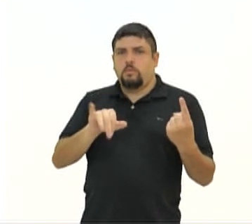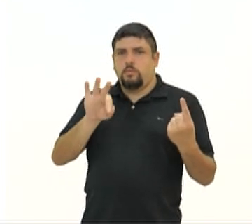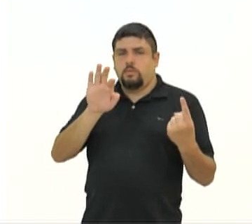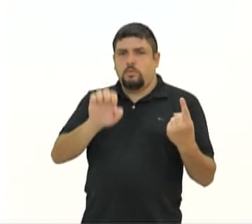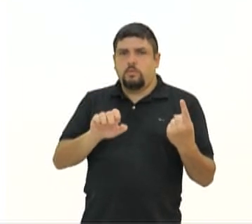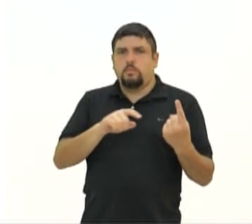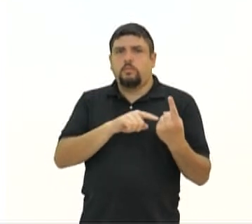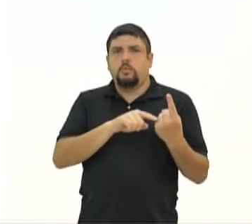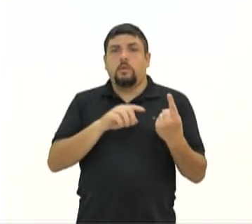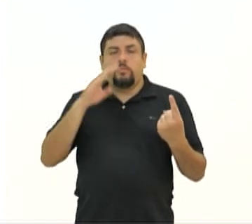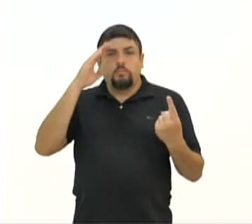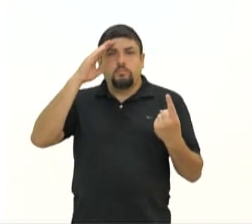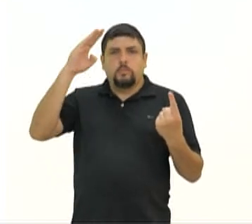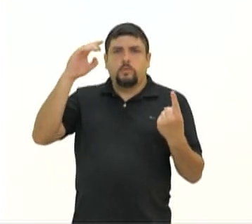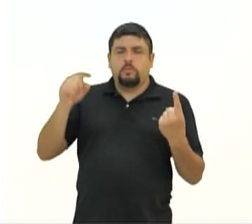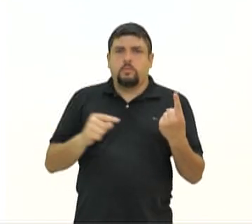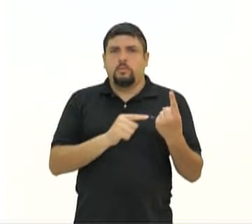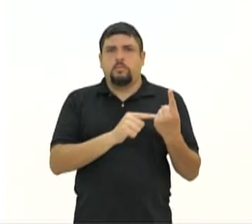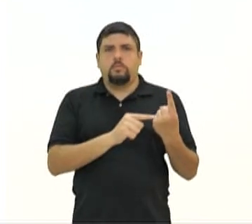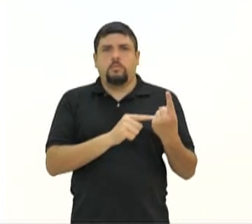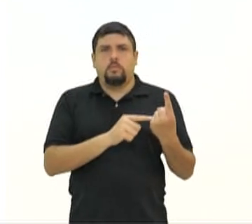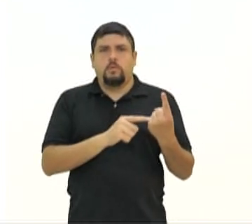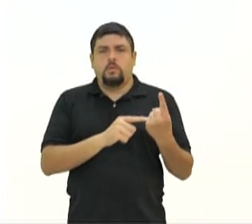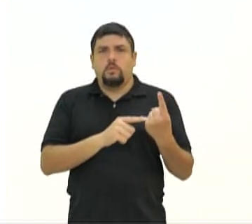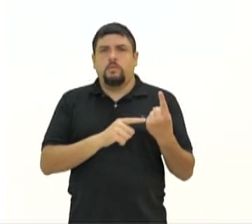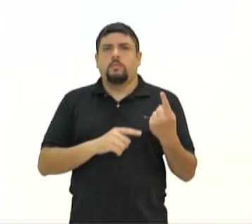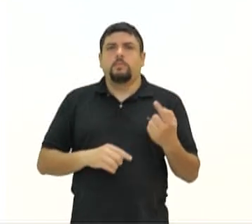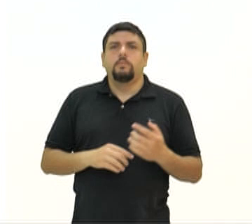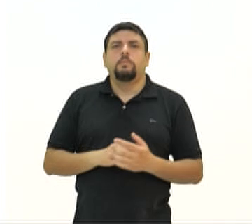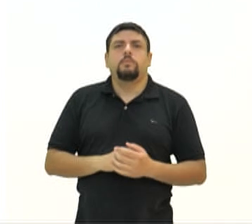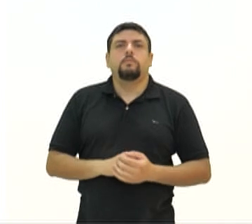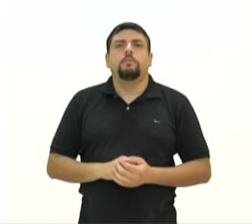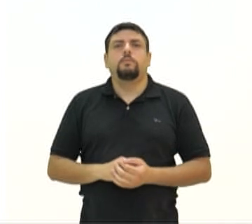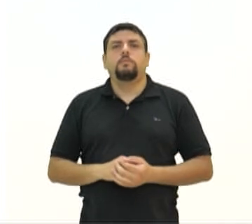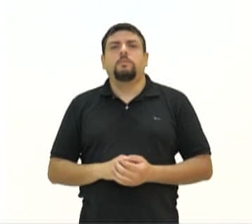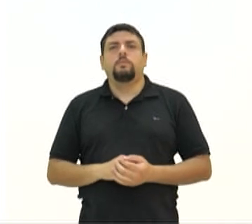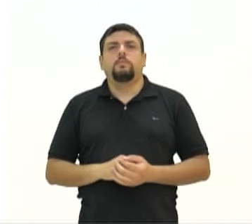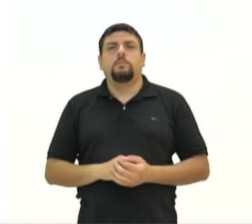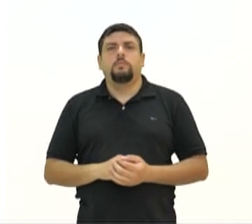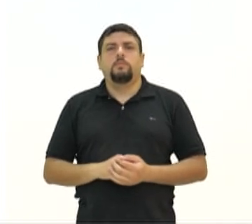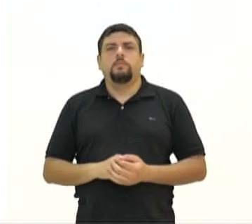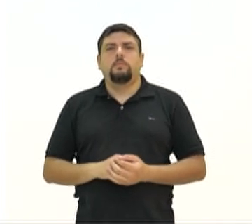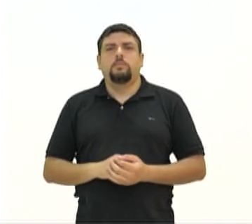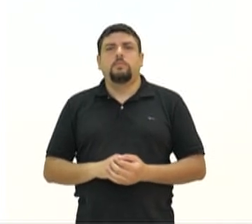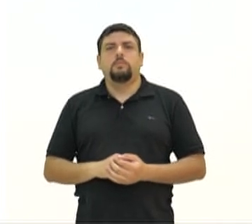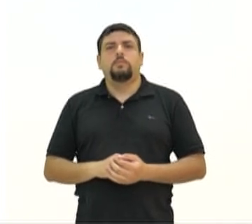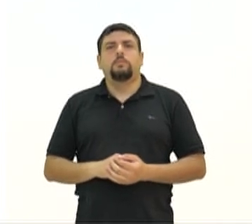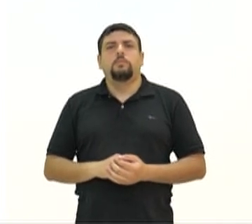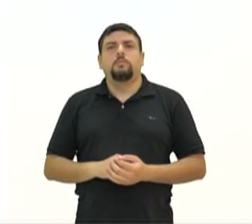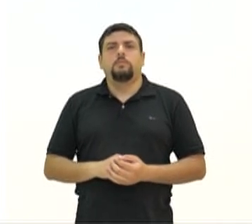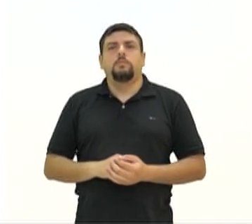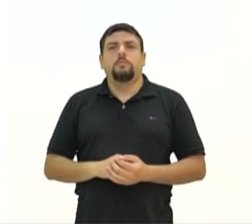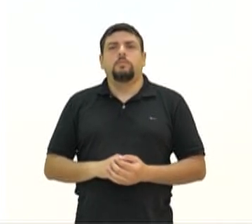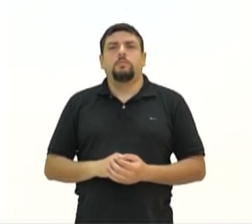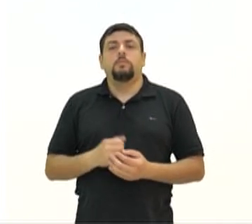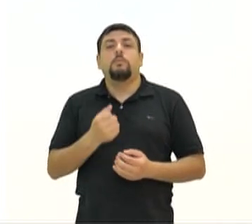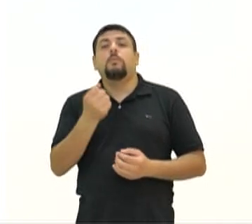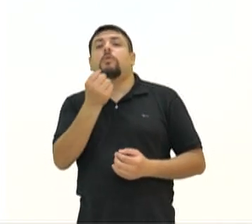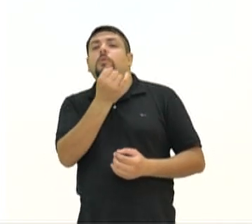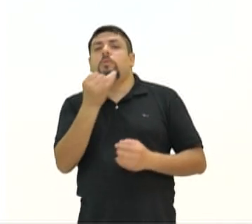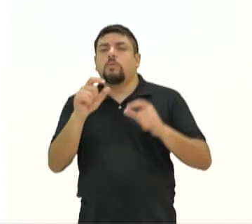como sendo o principal, o dominante. Ele domina. É o coeficiente do meu maior grau. Quanto ele é?